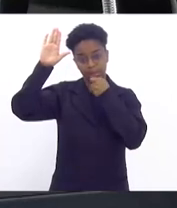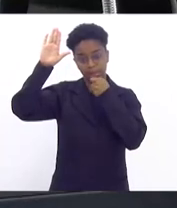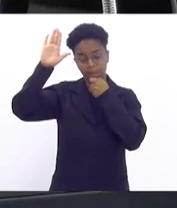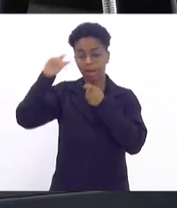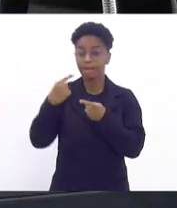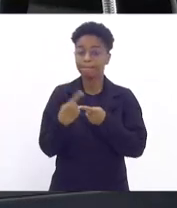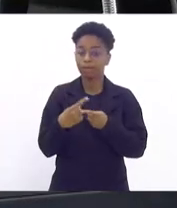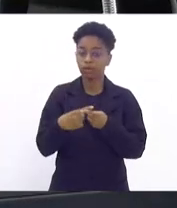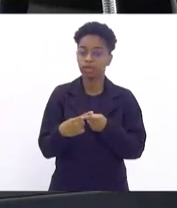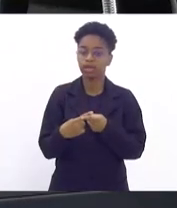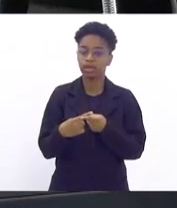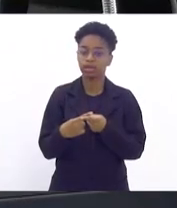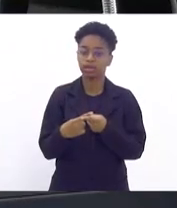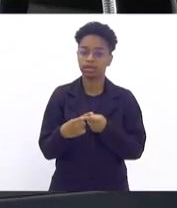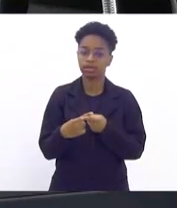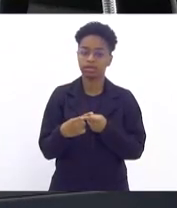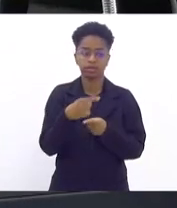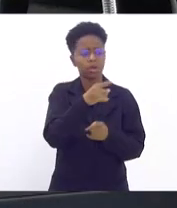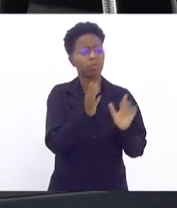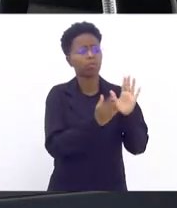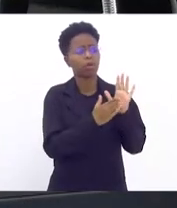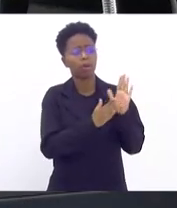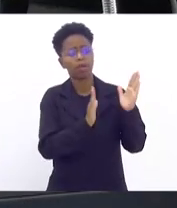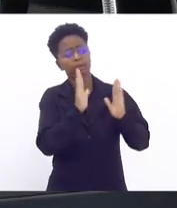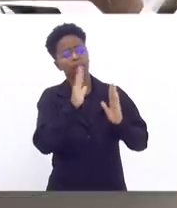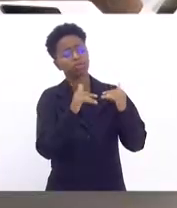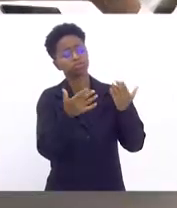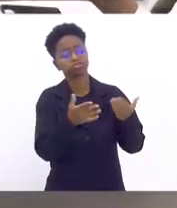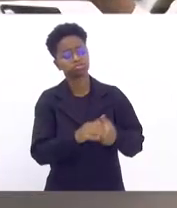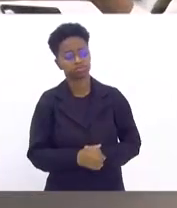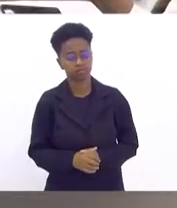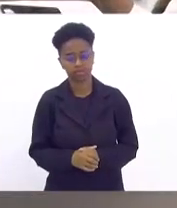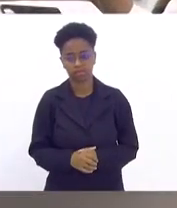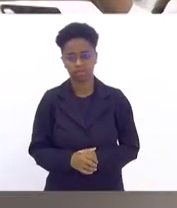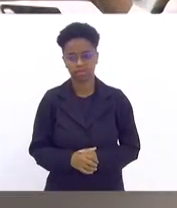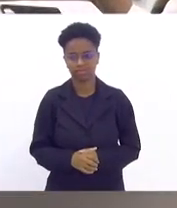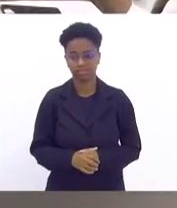já que nós estamos em algum prazo específico